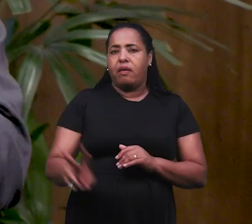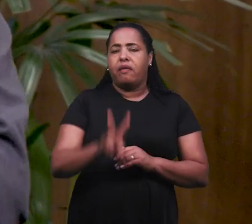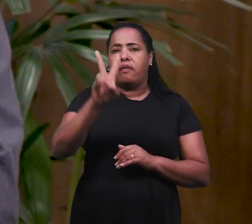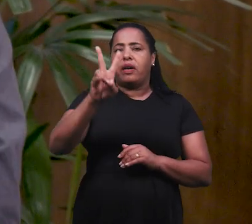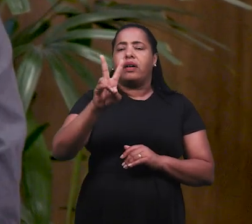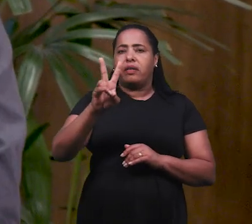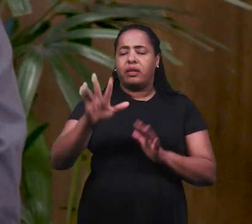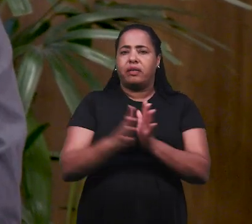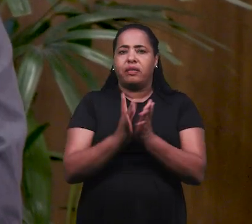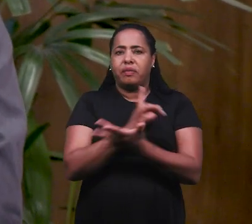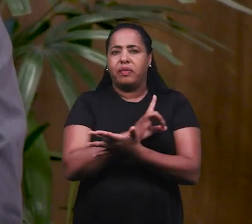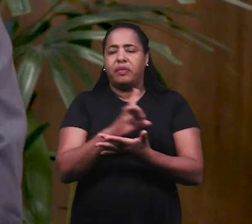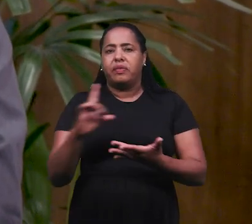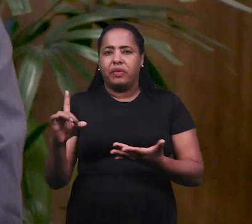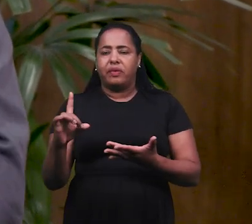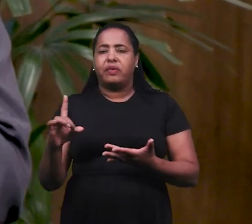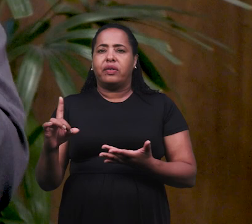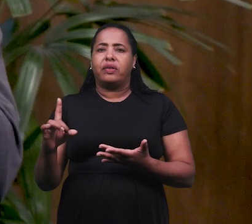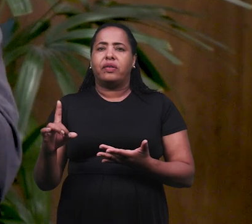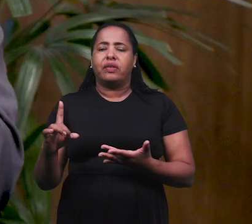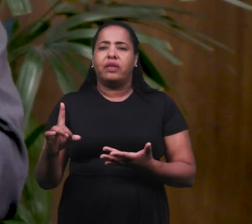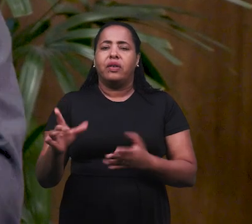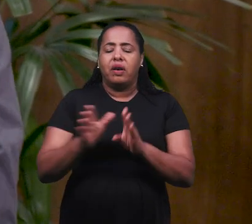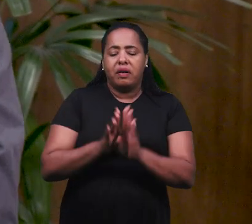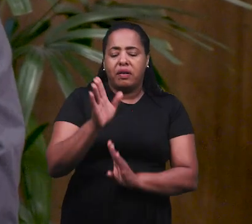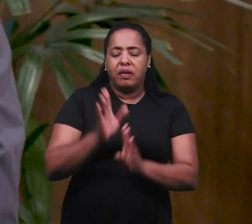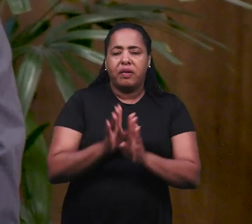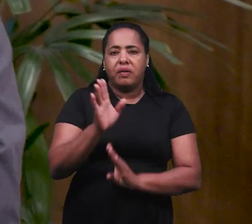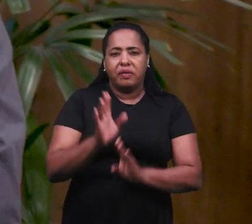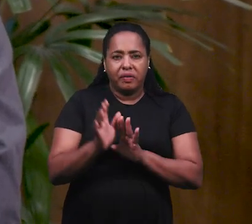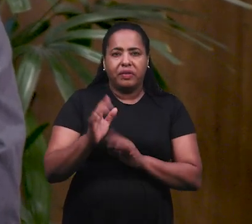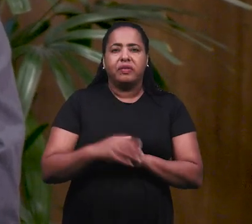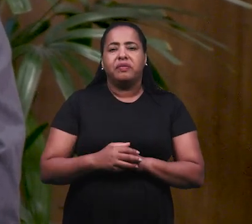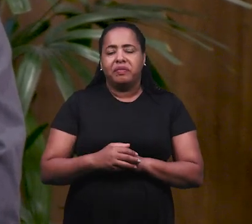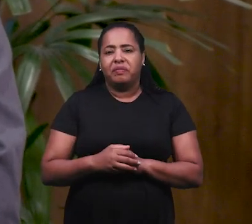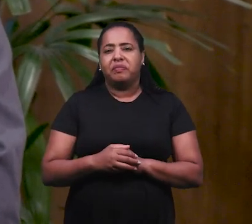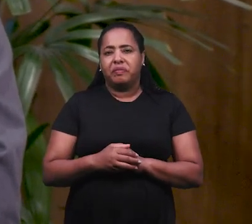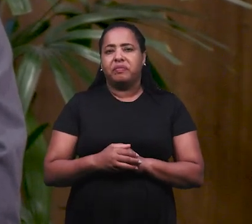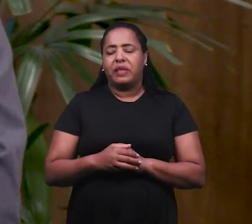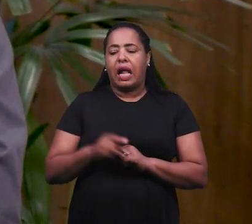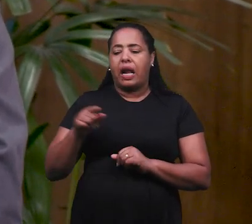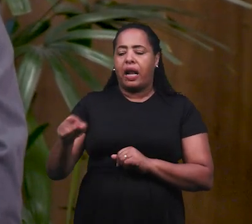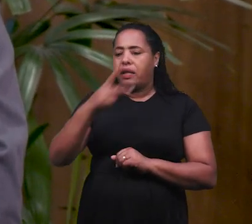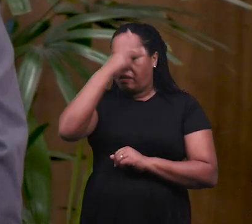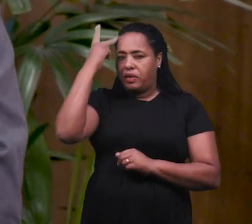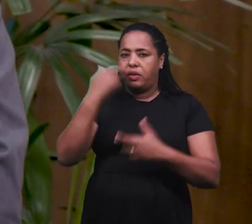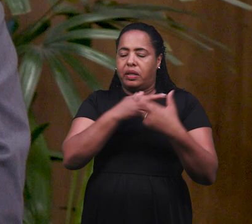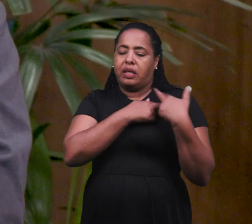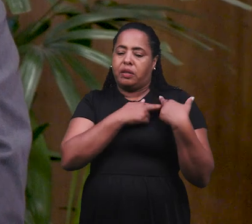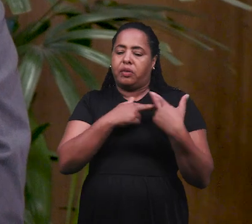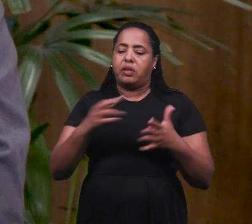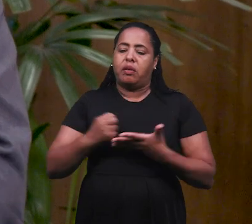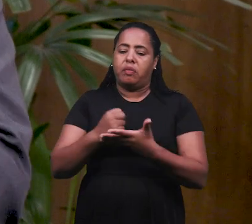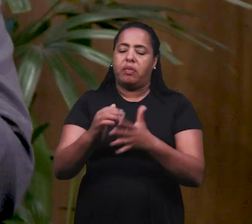valorização da palavra de Deus, né? Esse aconselhamento que é feito ali da parte da capelania e que